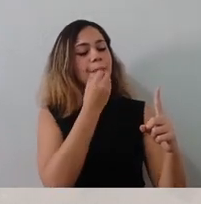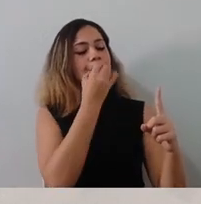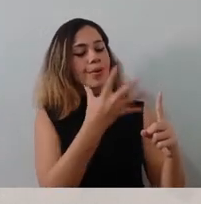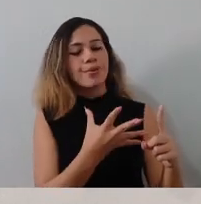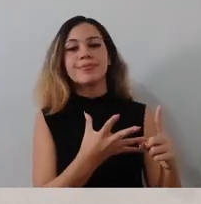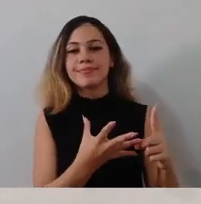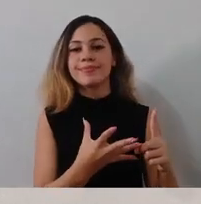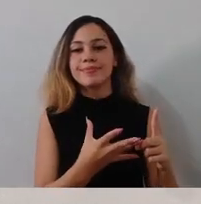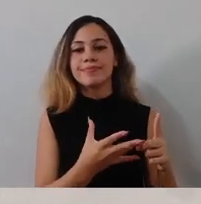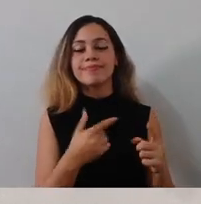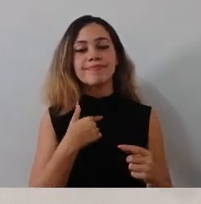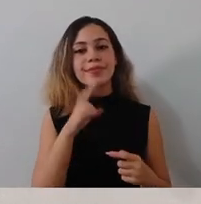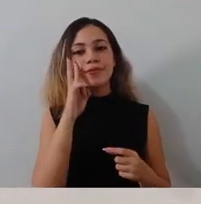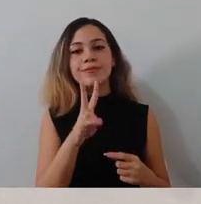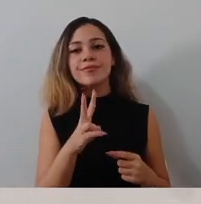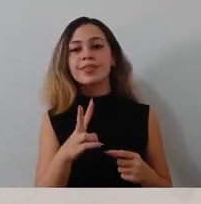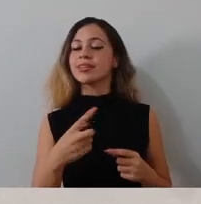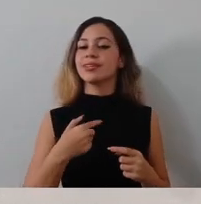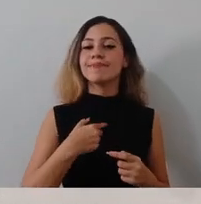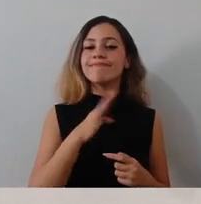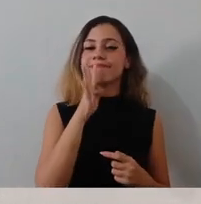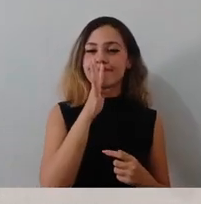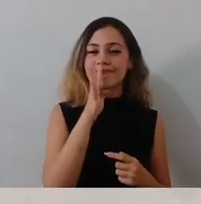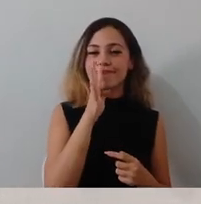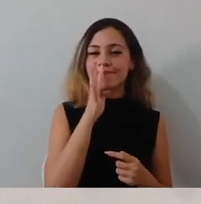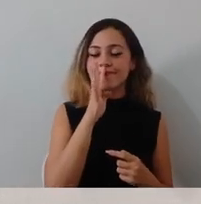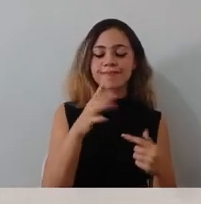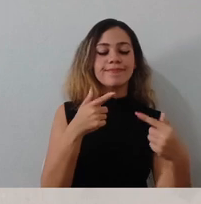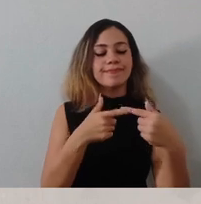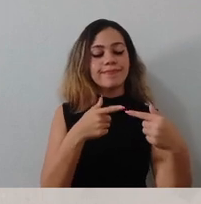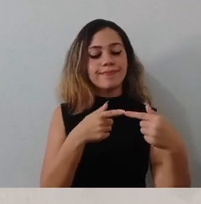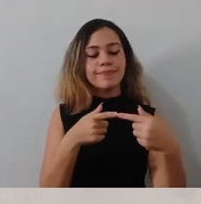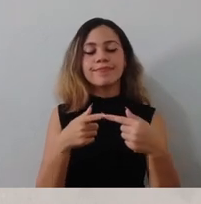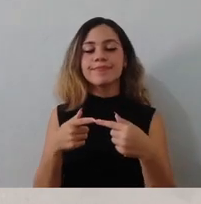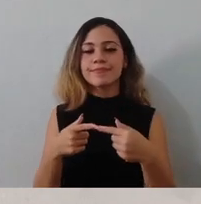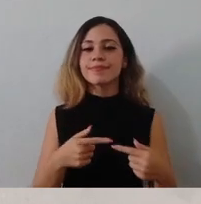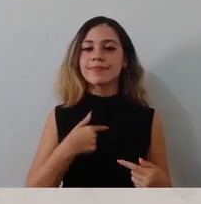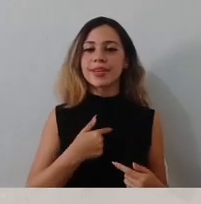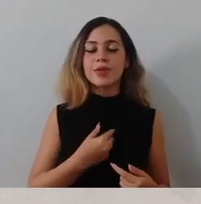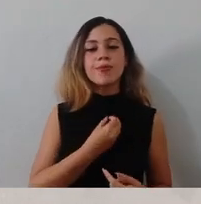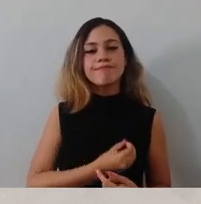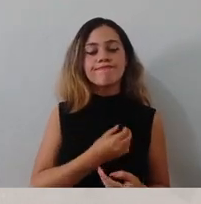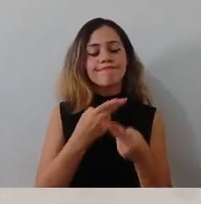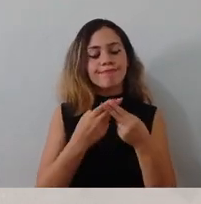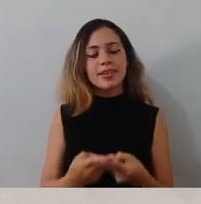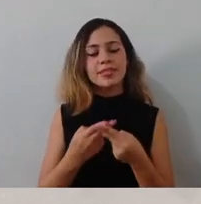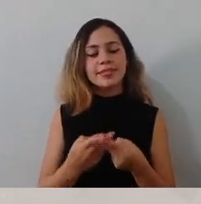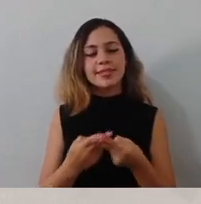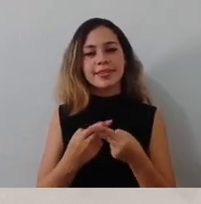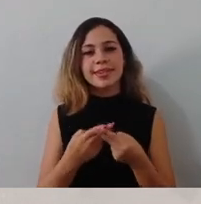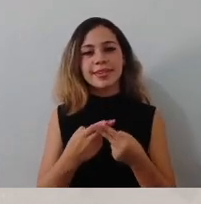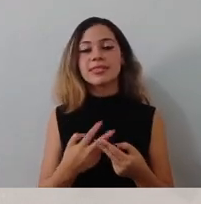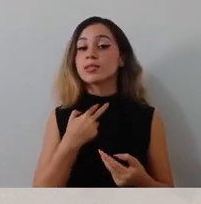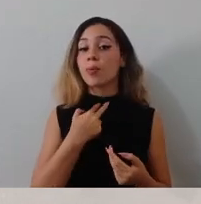que ficou 1h30 para me atender, né? Então, talvez se eu não estivesse aqui nesse lugar, se a gente não estivesse tão se aproximando, eu não ia ter essa paciência, né? Aquilo que você